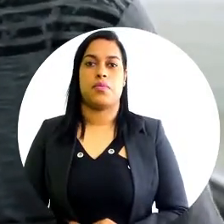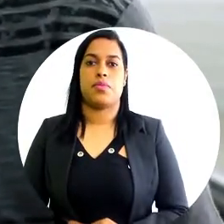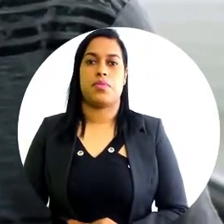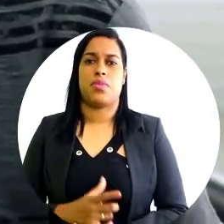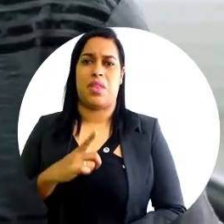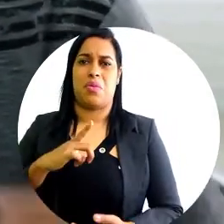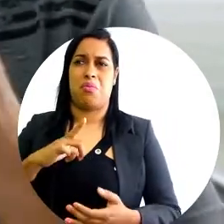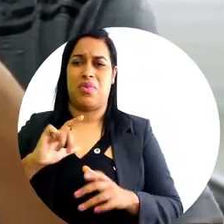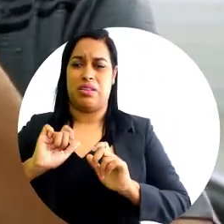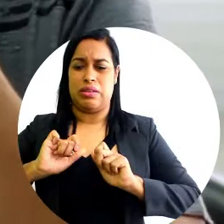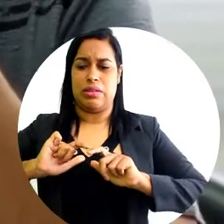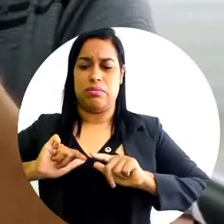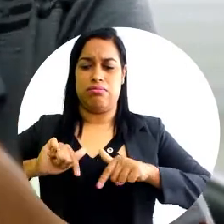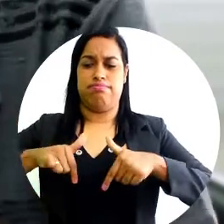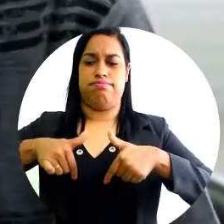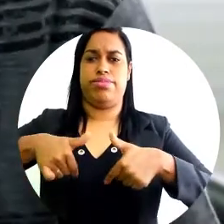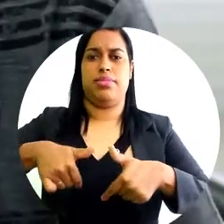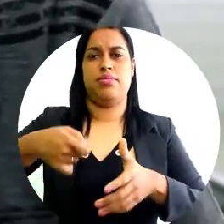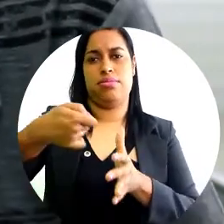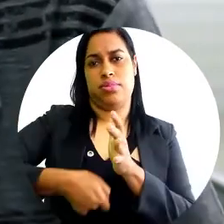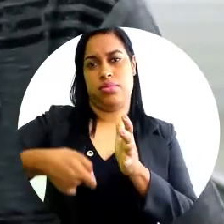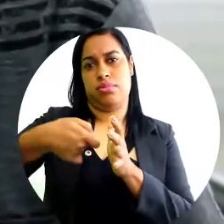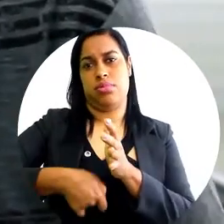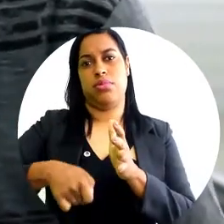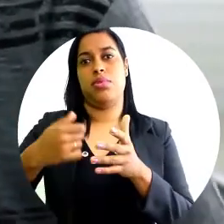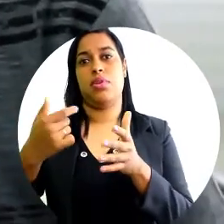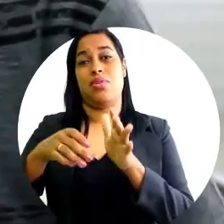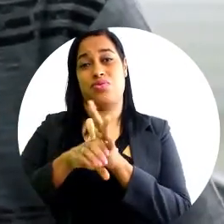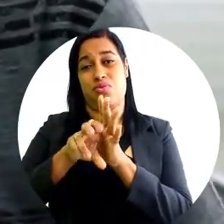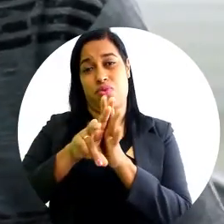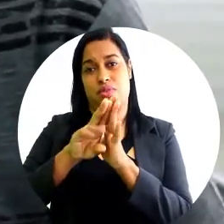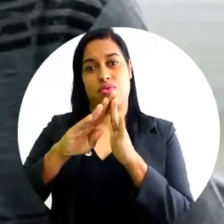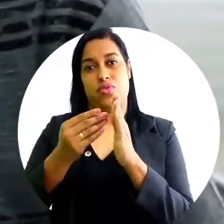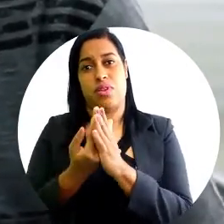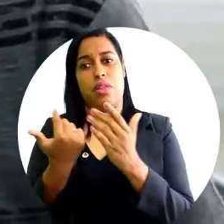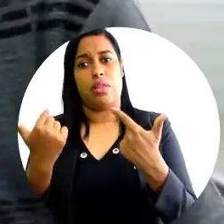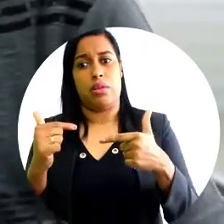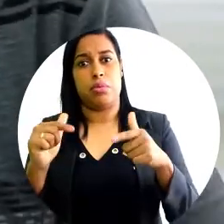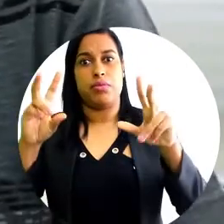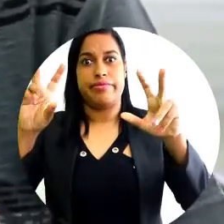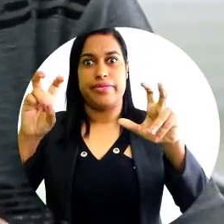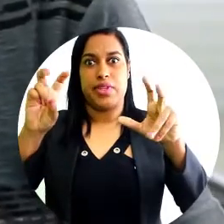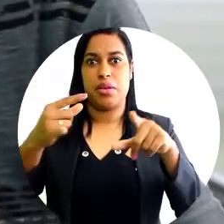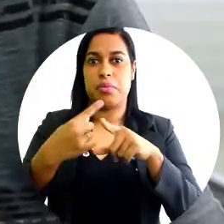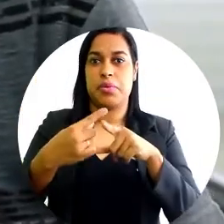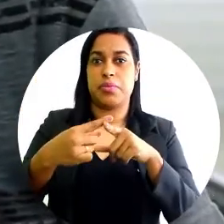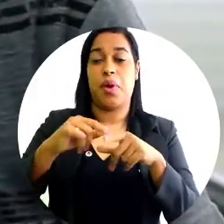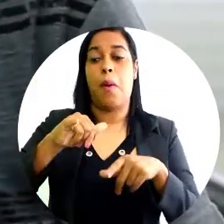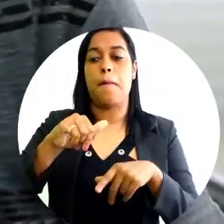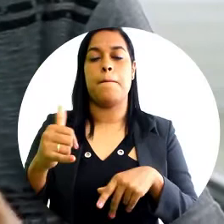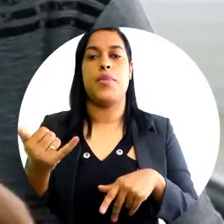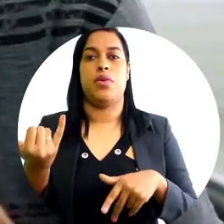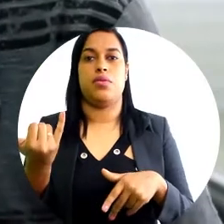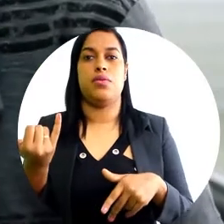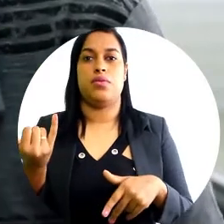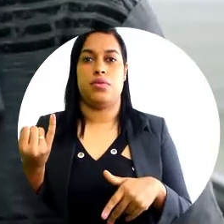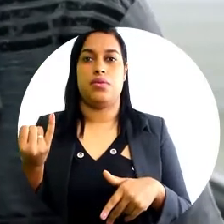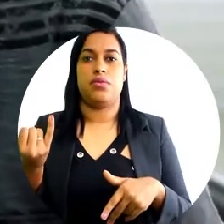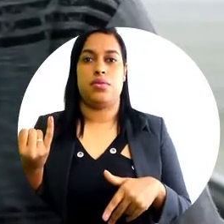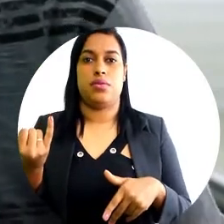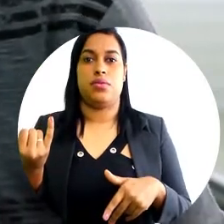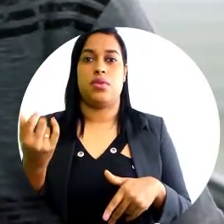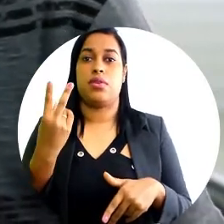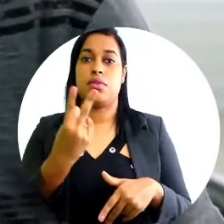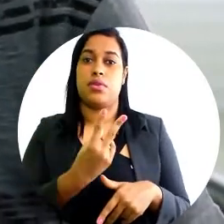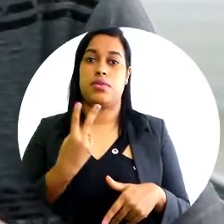muito tempo, a gente teve uma resistência por parte dos currículos de trabalharem esse tema e, consequentemente, a